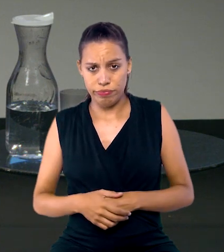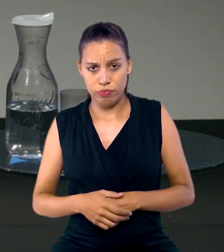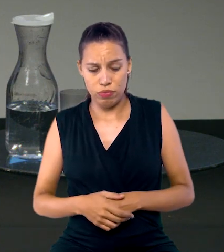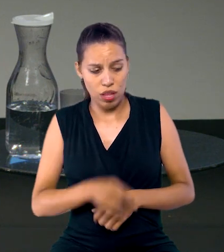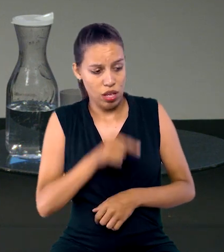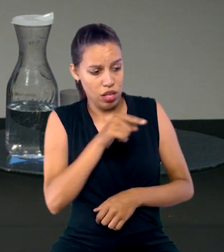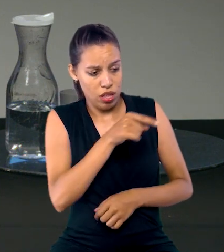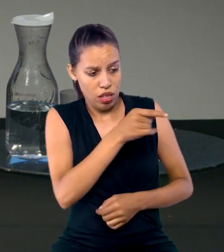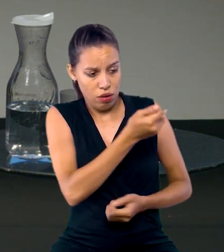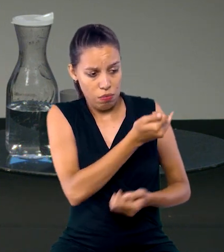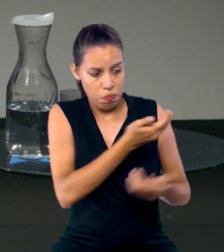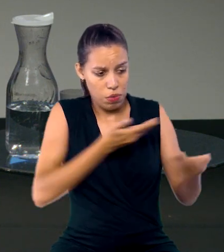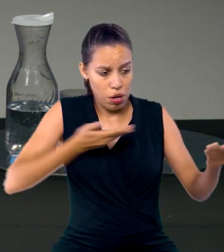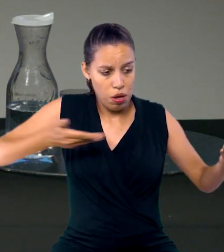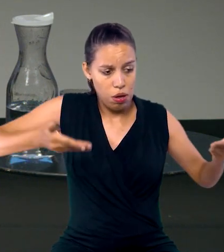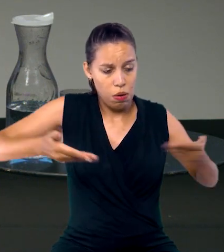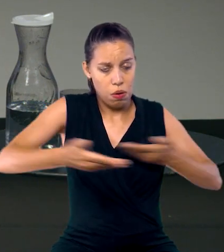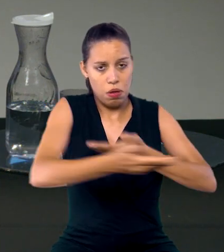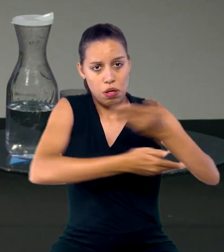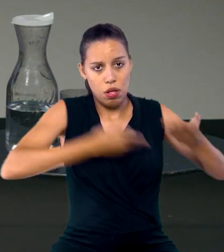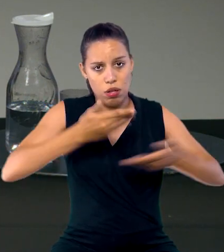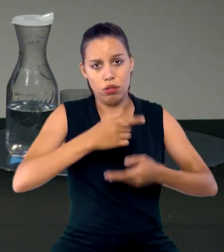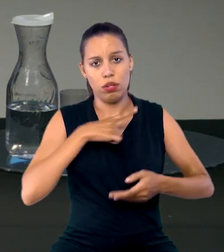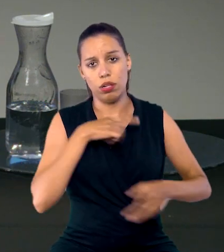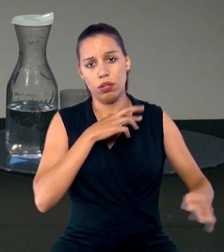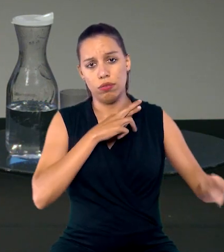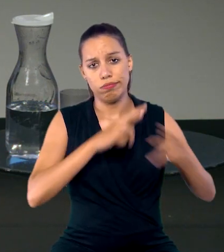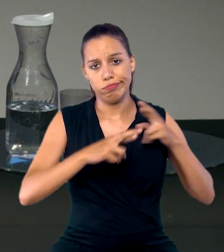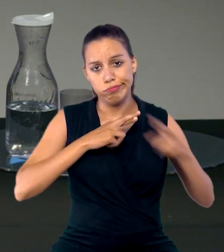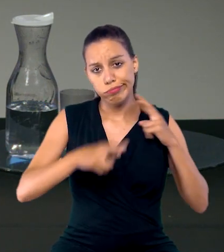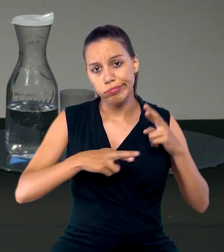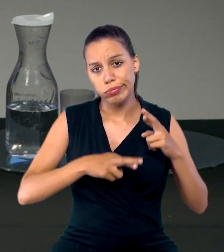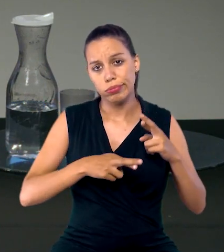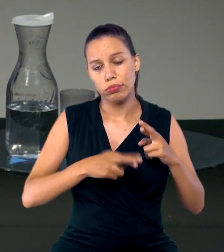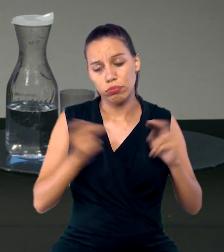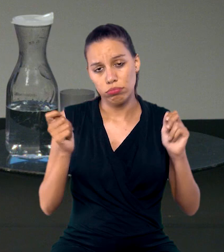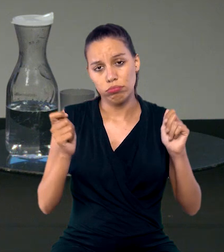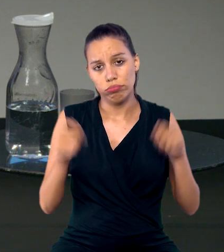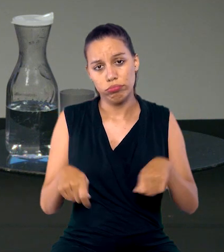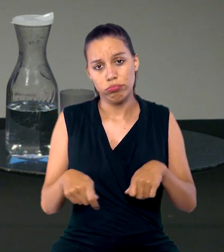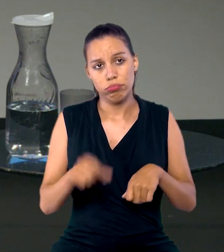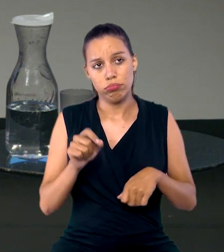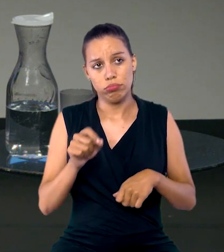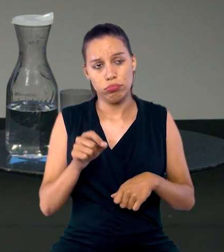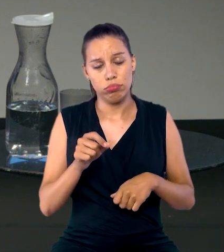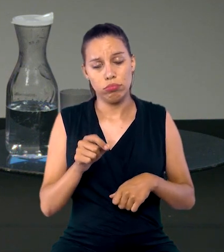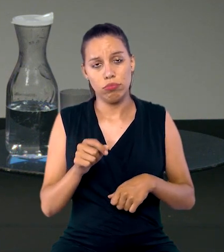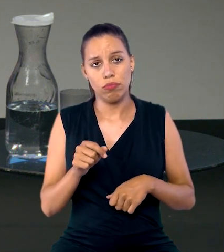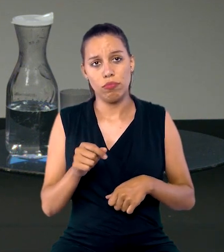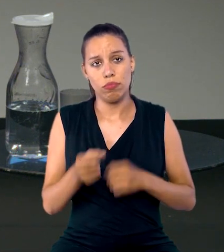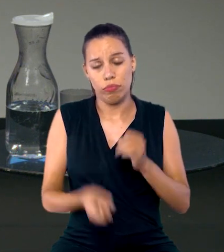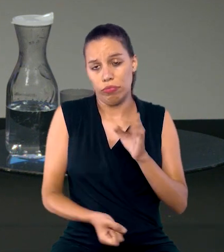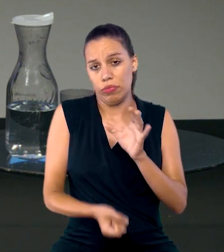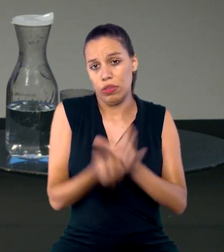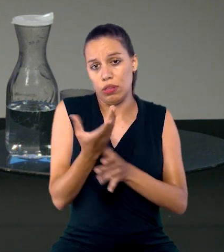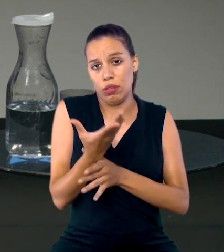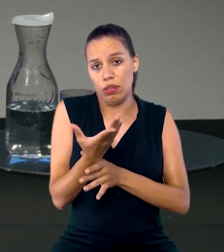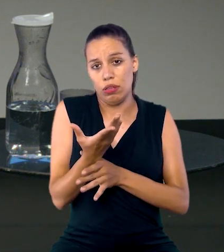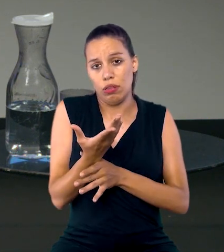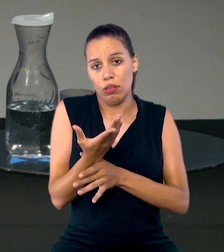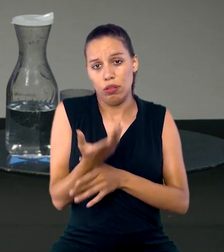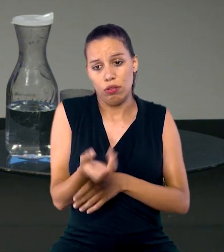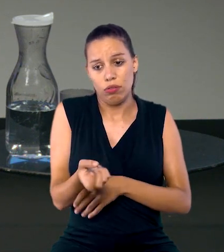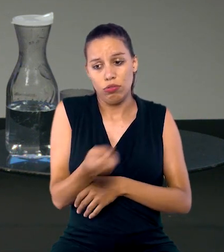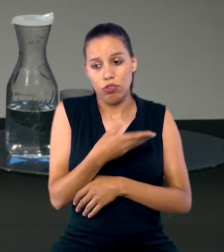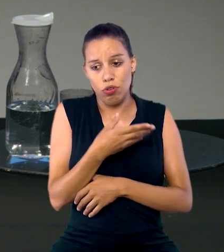dessa troca, dessa relação, dessa inter-relação, dessa criação conjunta é que